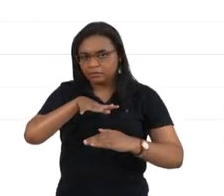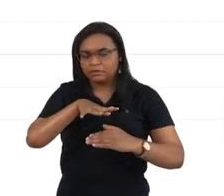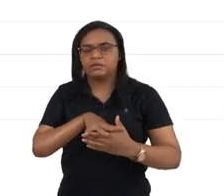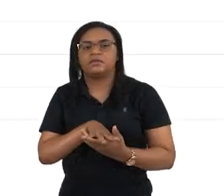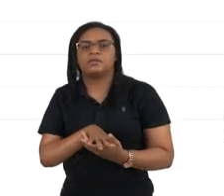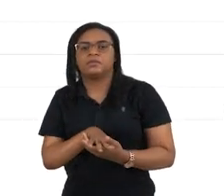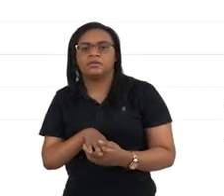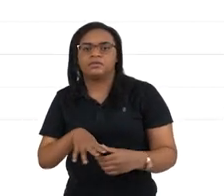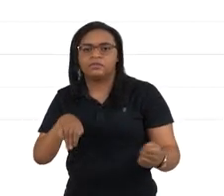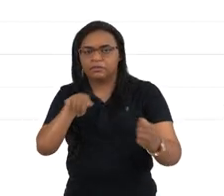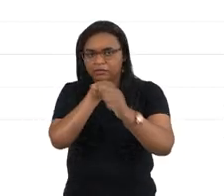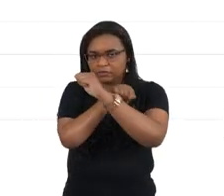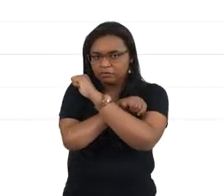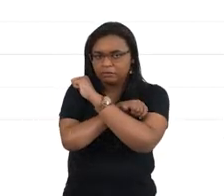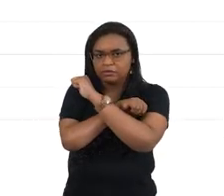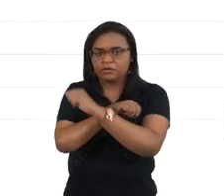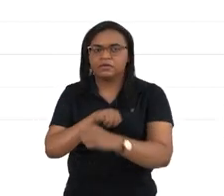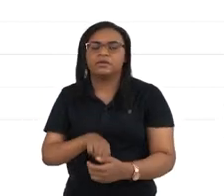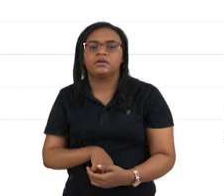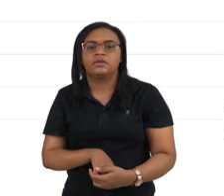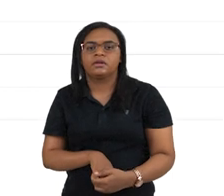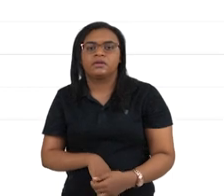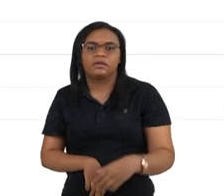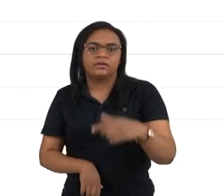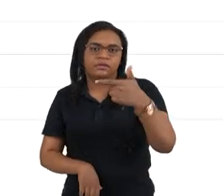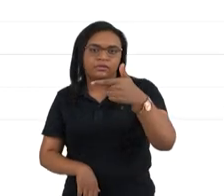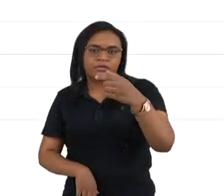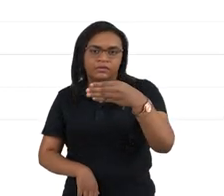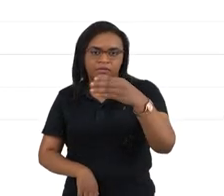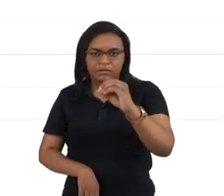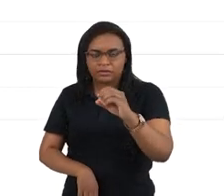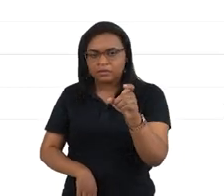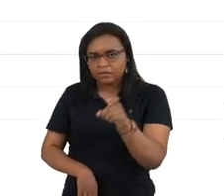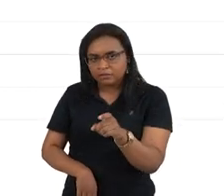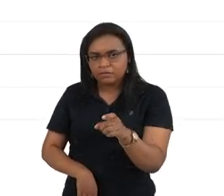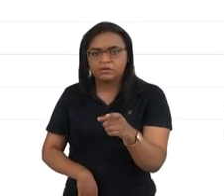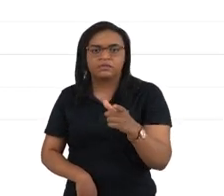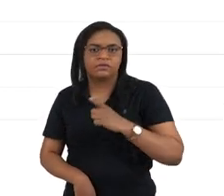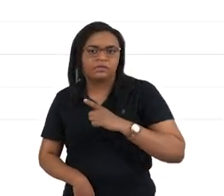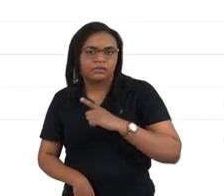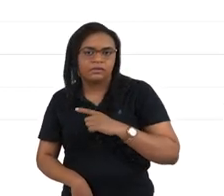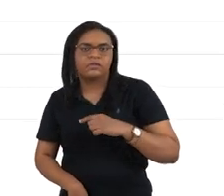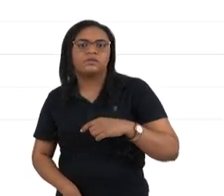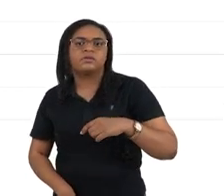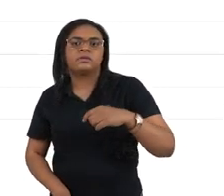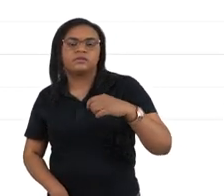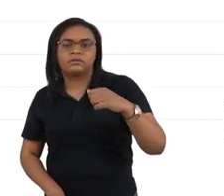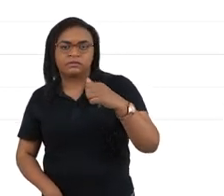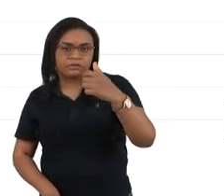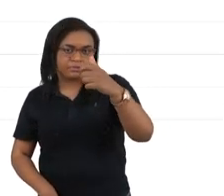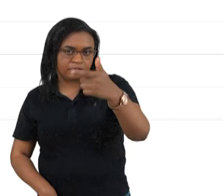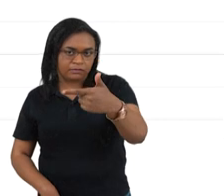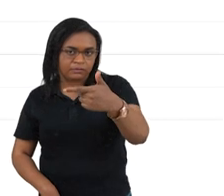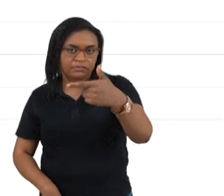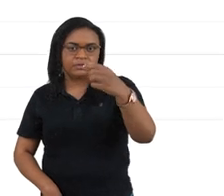cruzado. Vai ficar 240x. E aqui eu vou ter 200 vezes 18. Vamos multiplicar